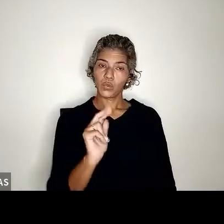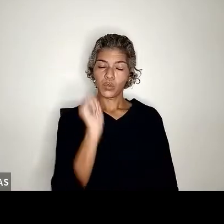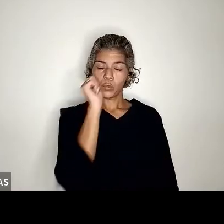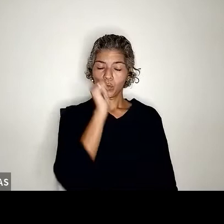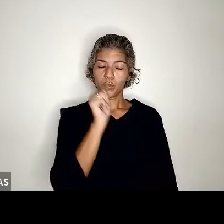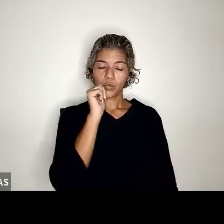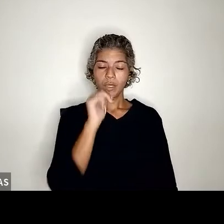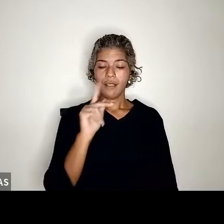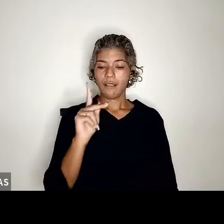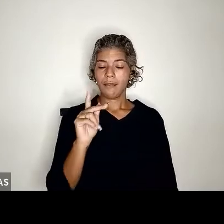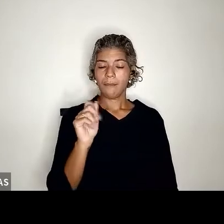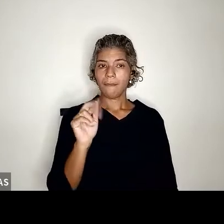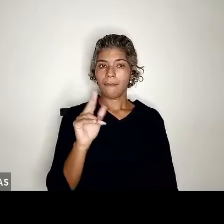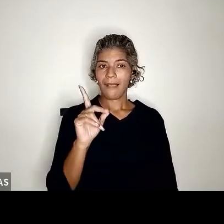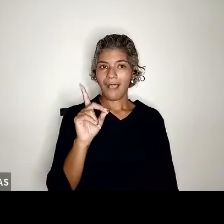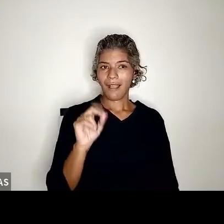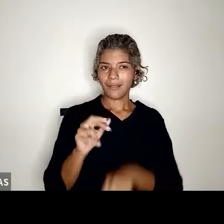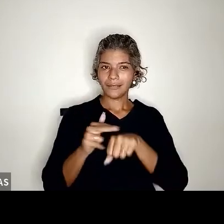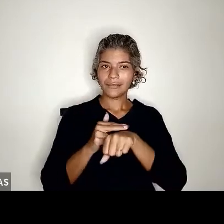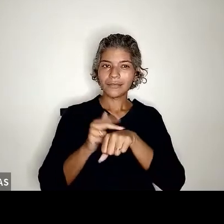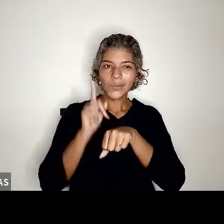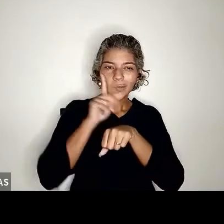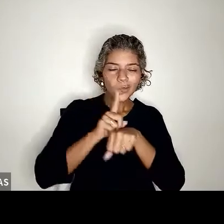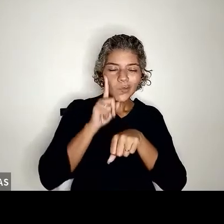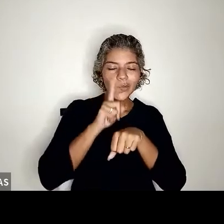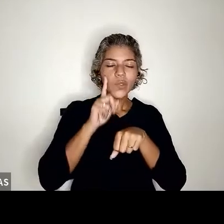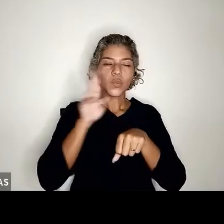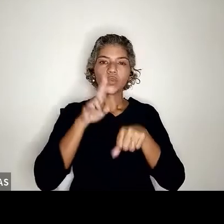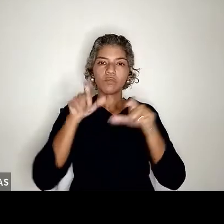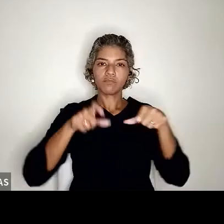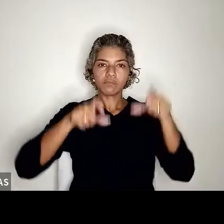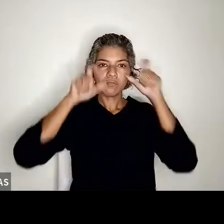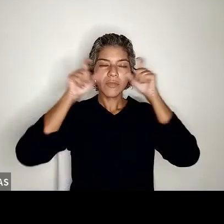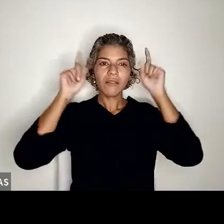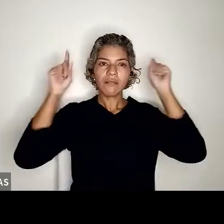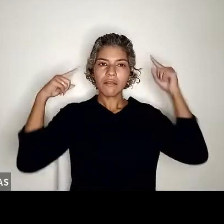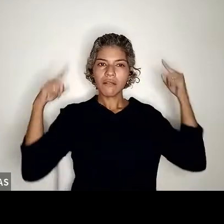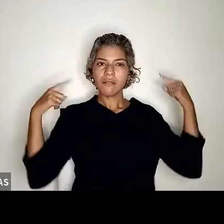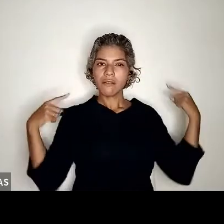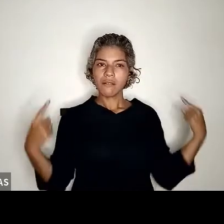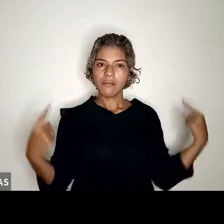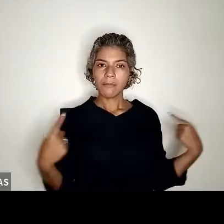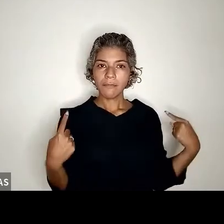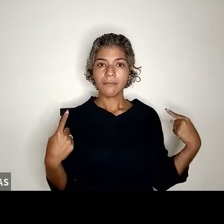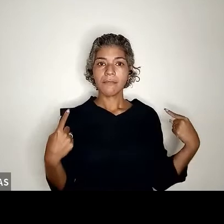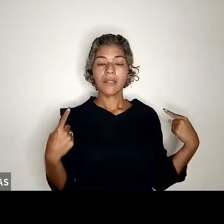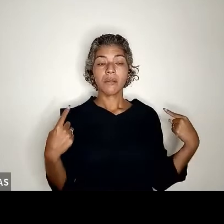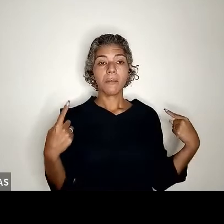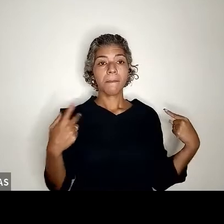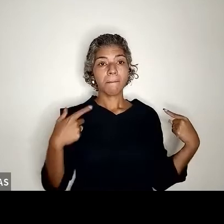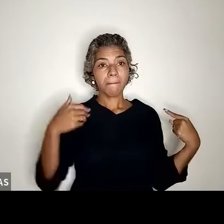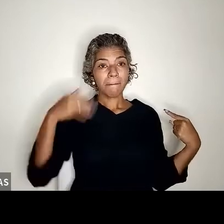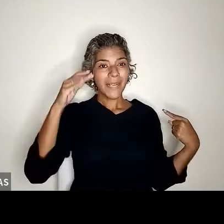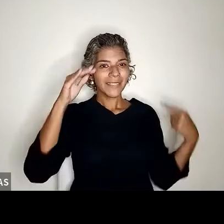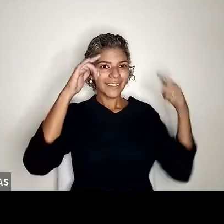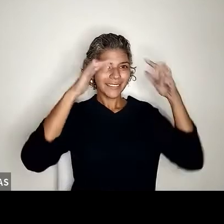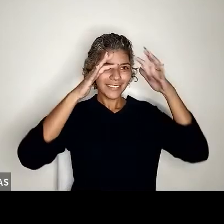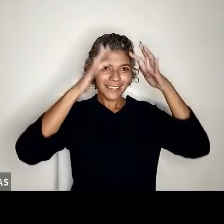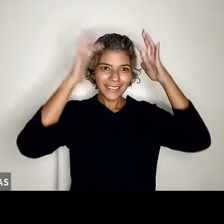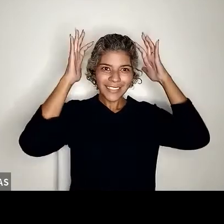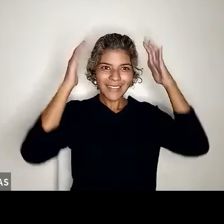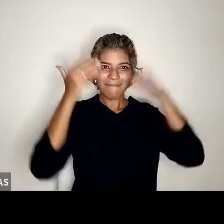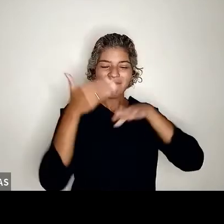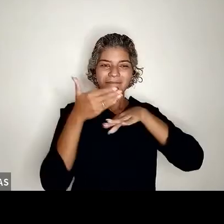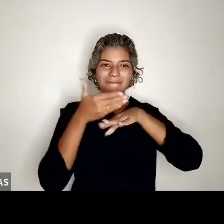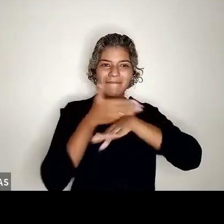uso óculos, tenho cabelo cacheado grande, uma parte dele, a parte significativa desse cabelo está branco, mas não